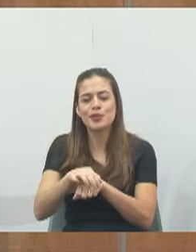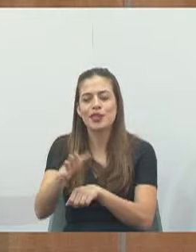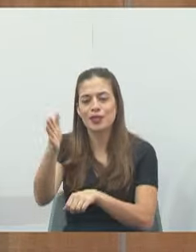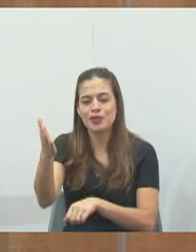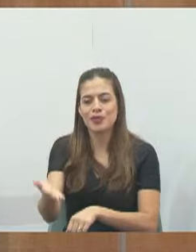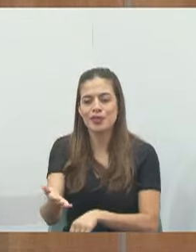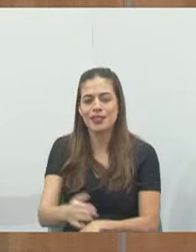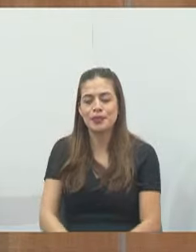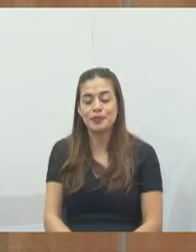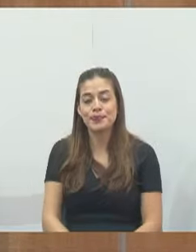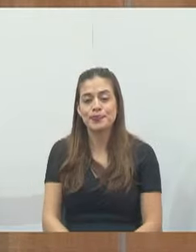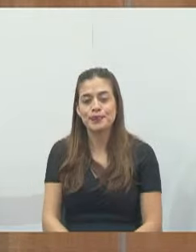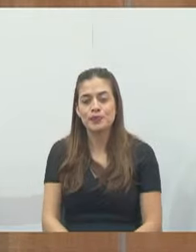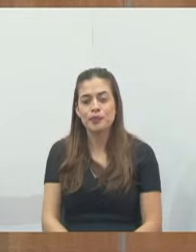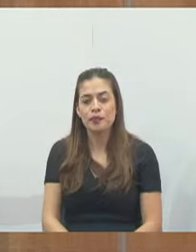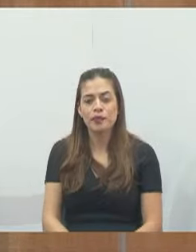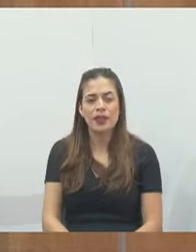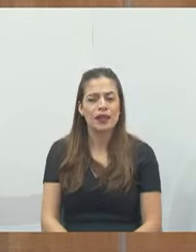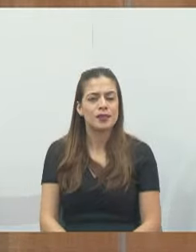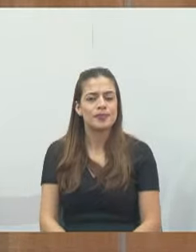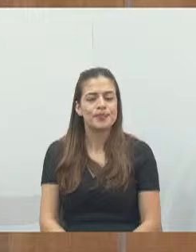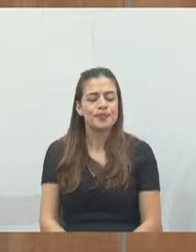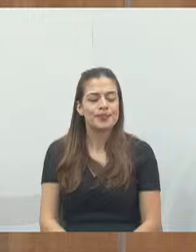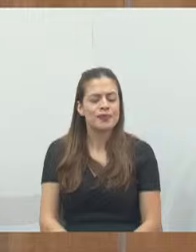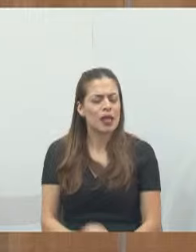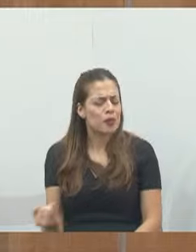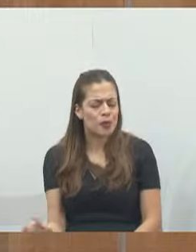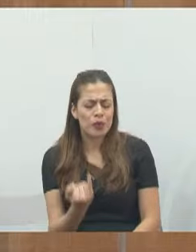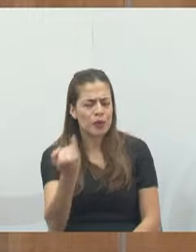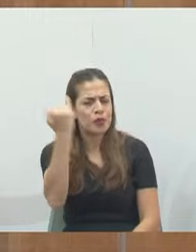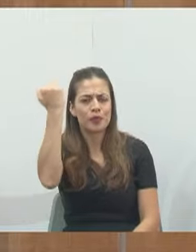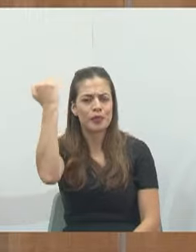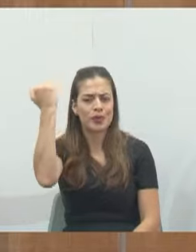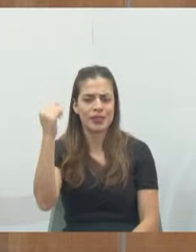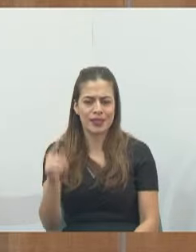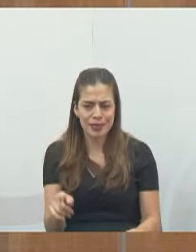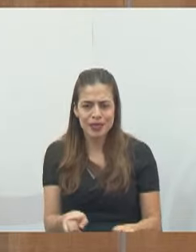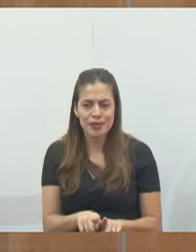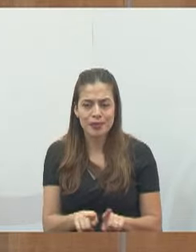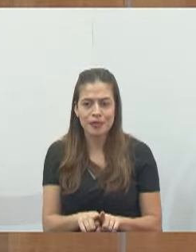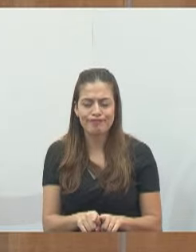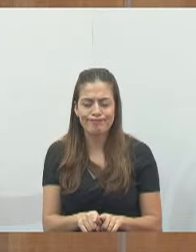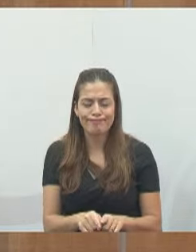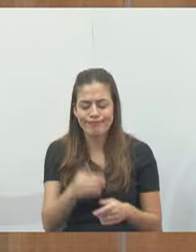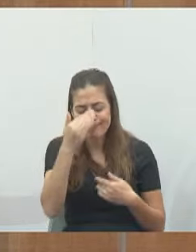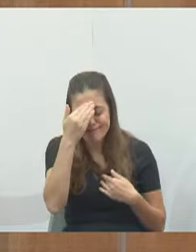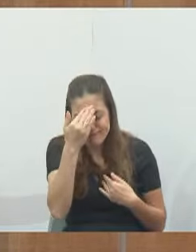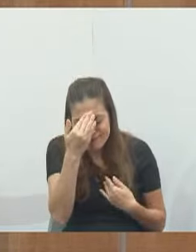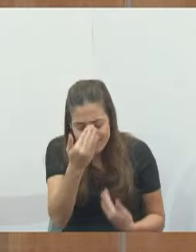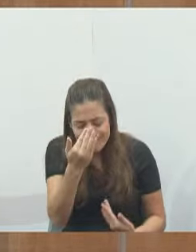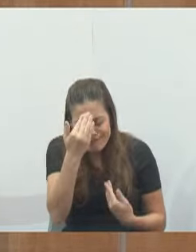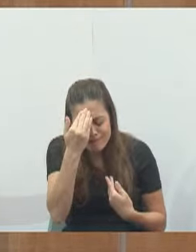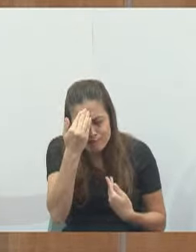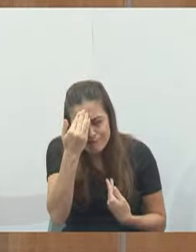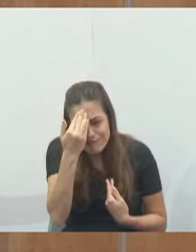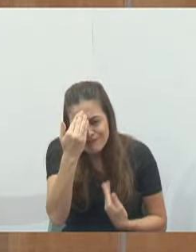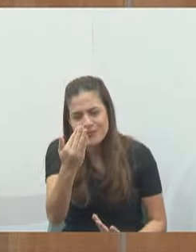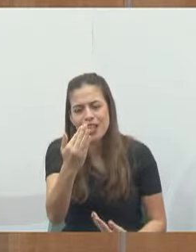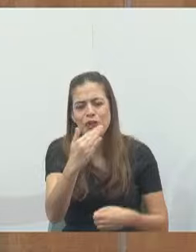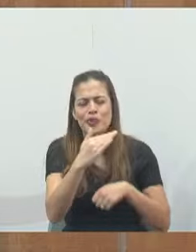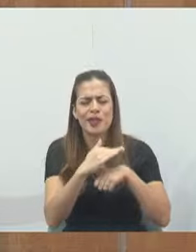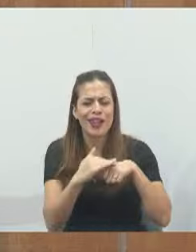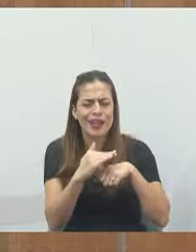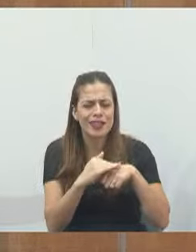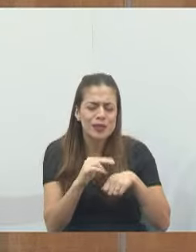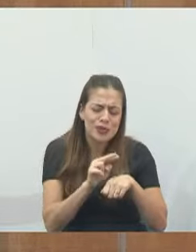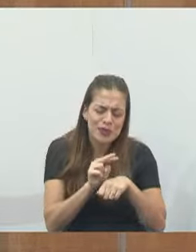você, né? Isso também para mim é muito importante e eu agradeço de coração todo o seu carinho, todo o